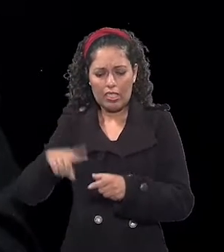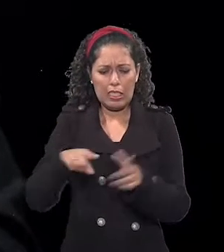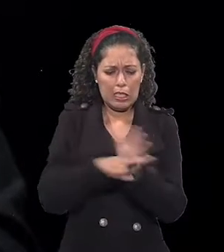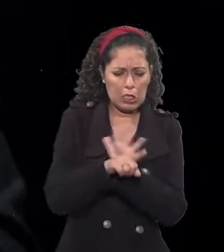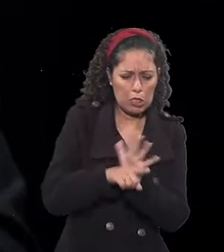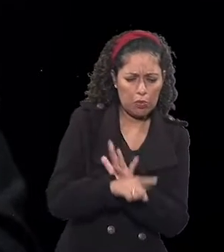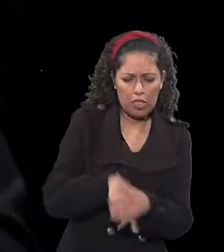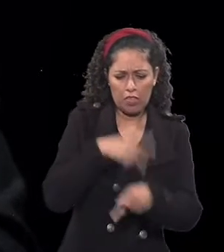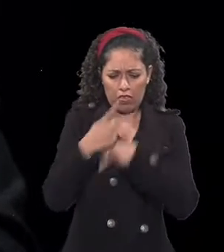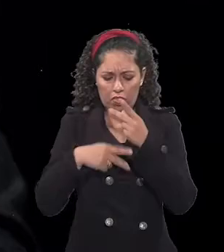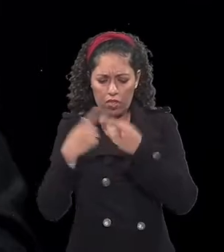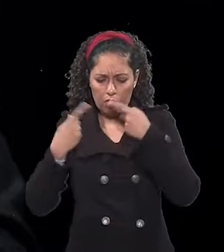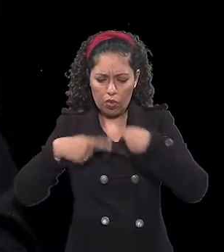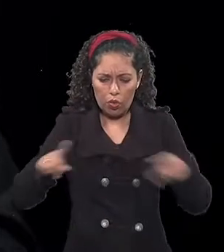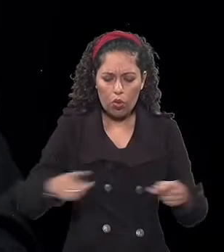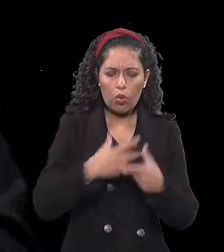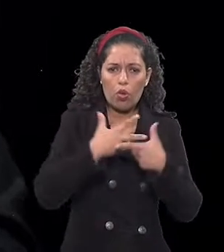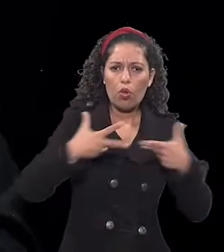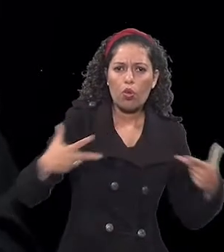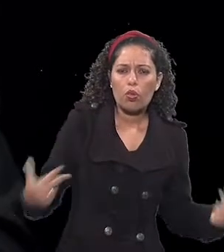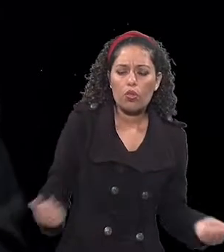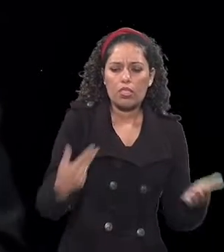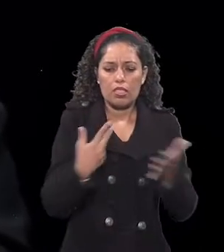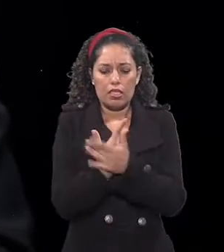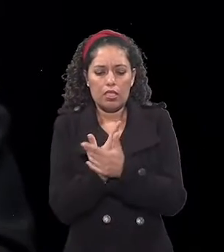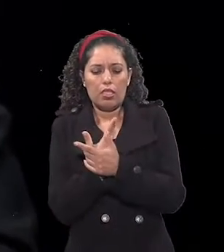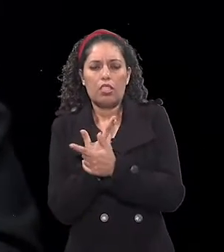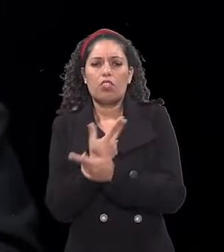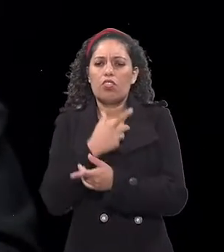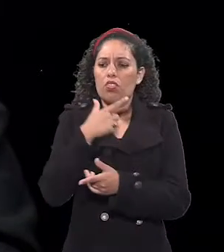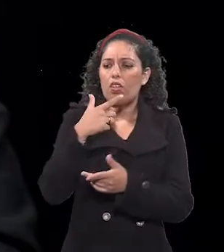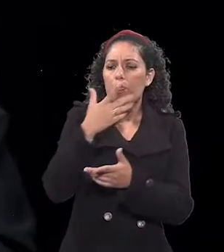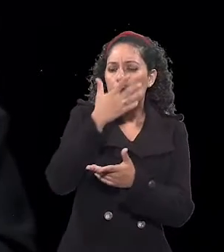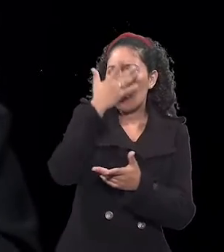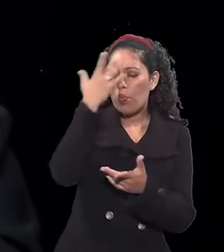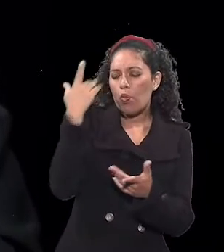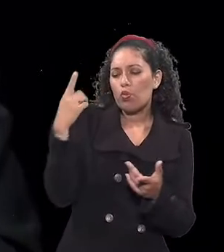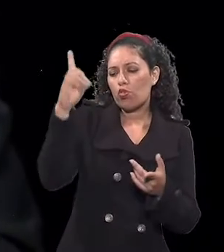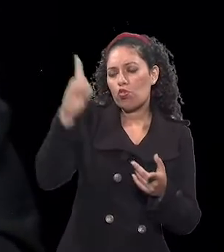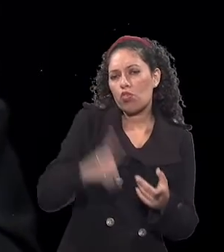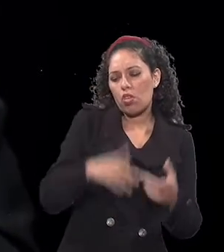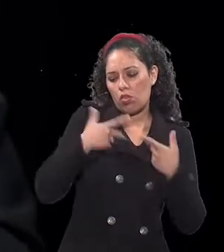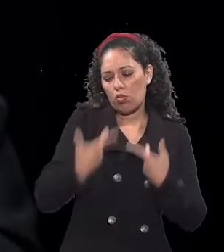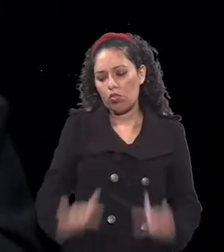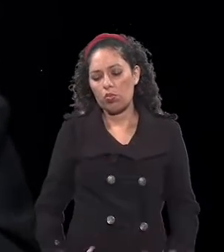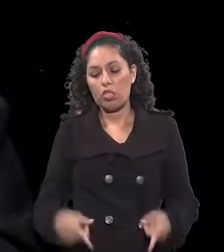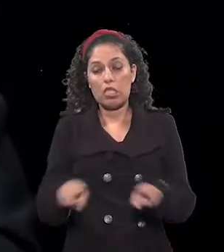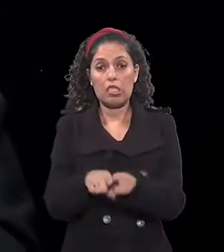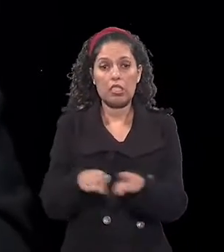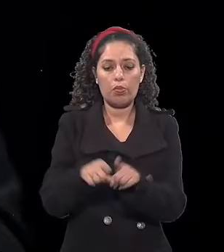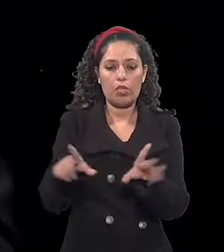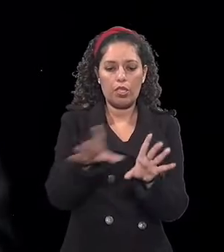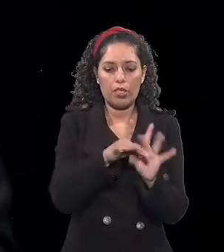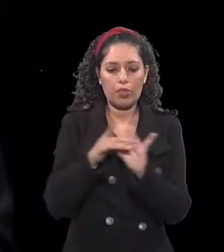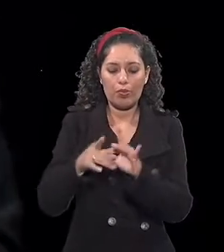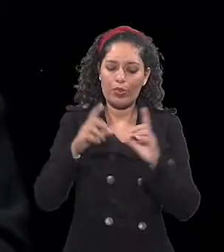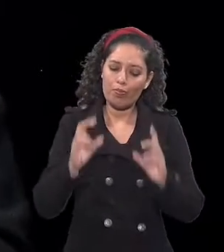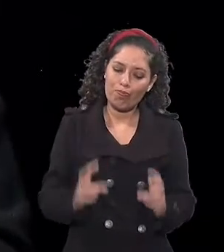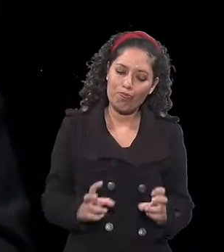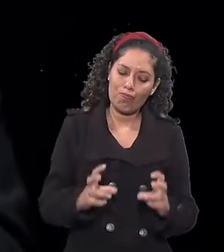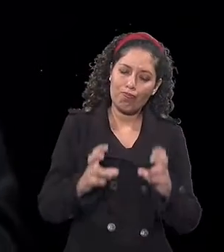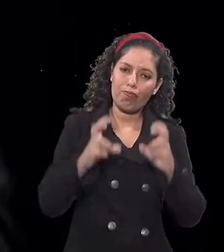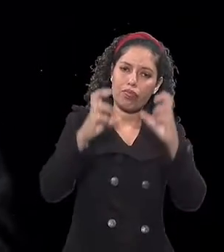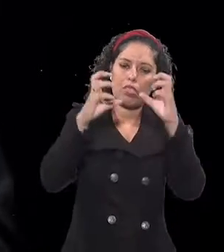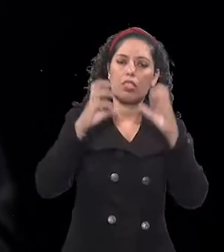Questionador e incomodado com questões internas do movimento a respeito das linguagens, dos direitos e mais ainda da relação sempre